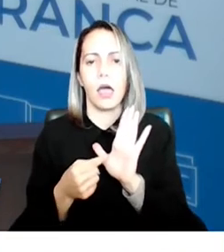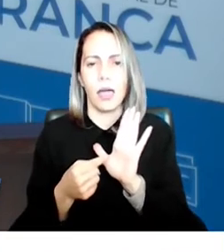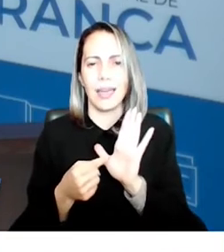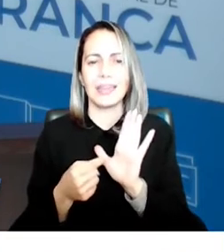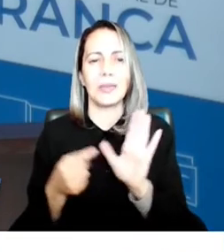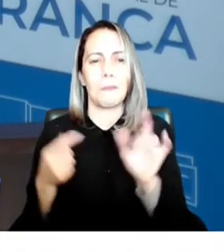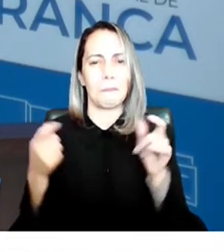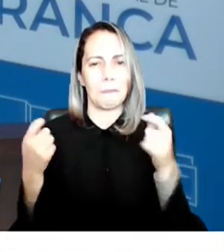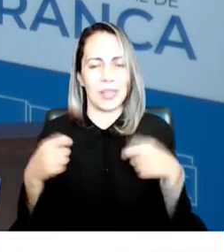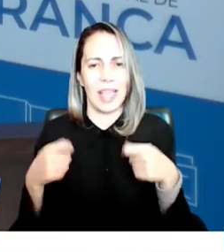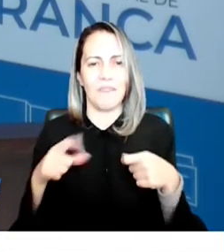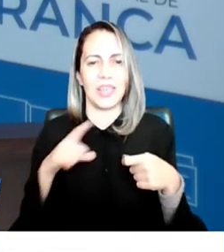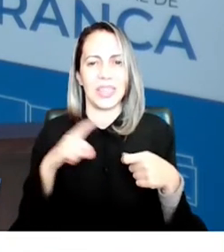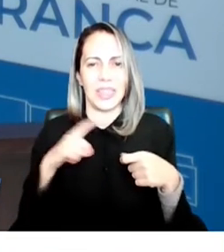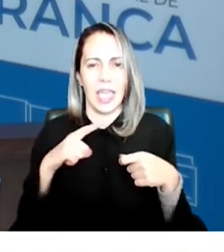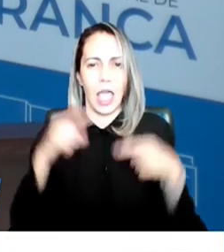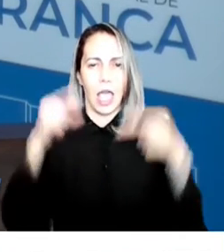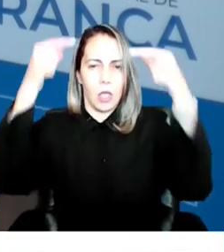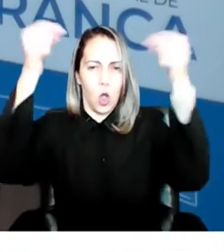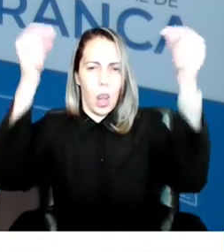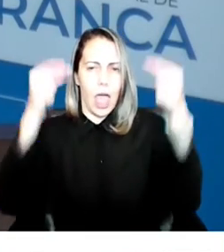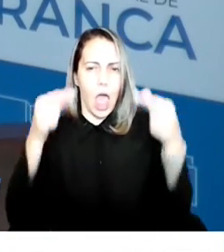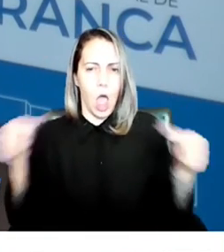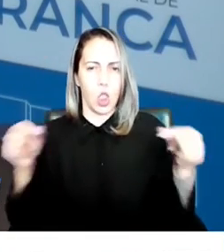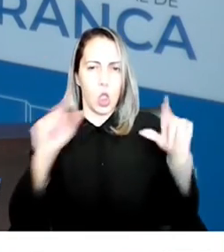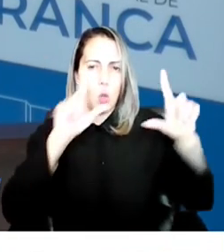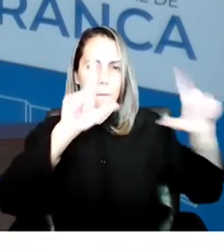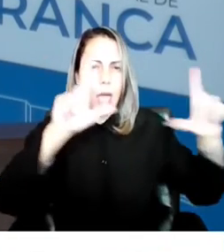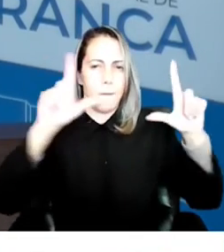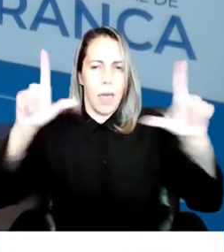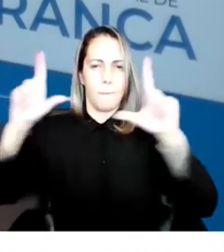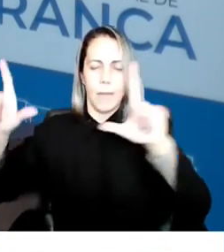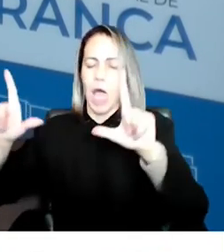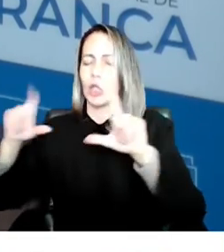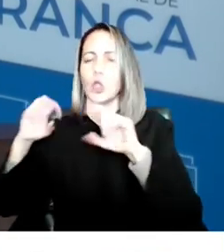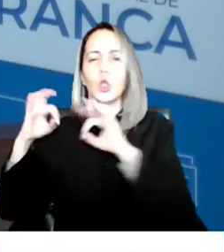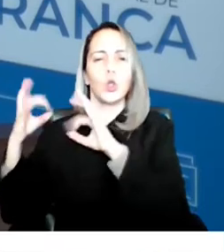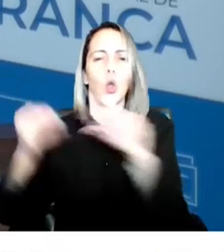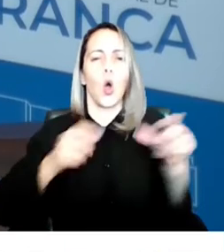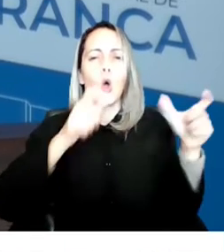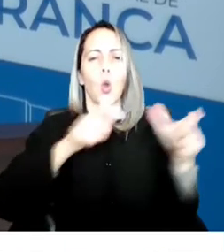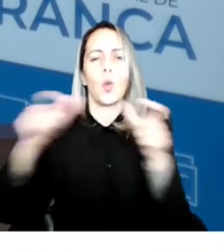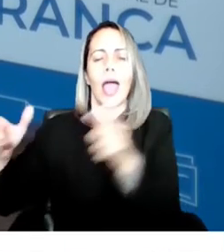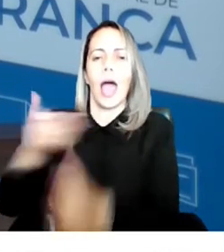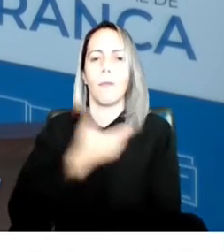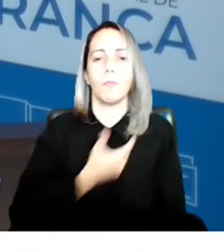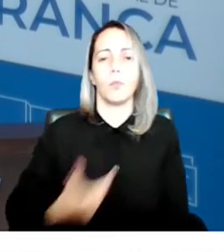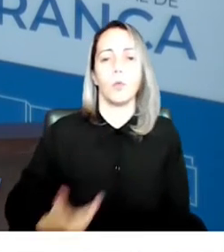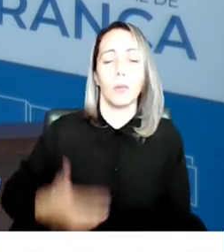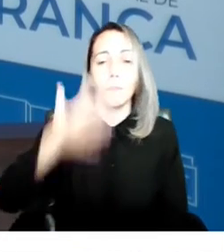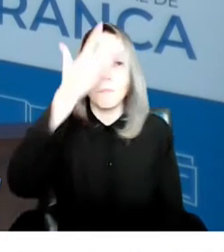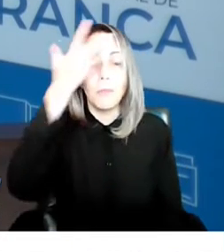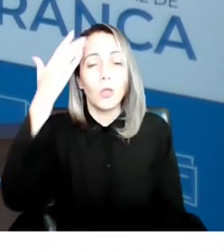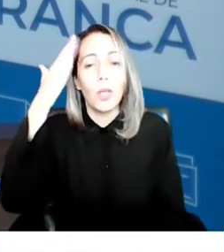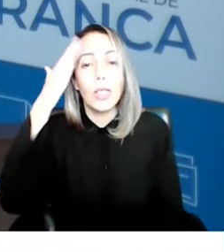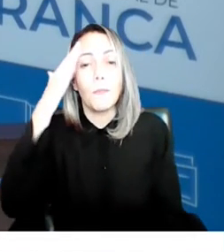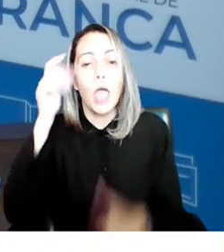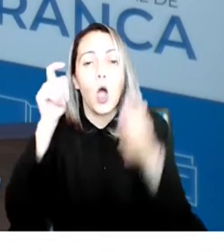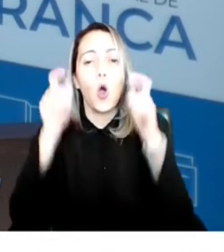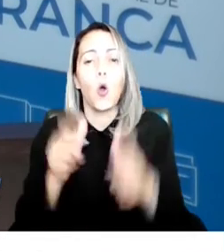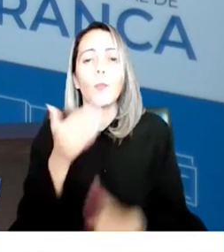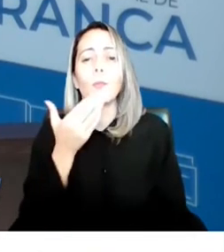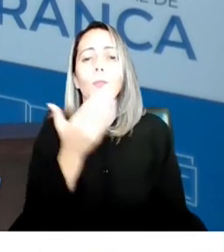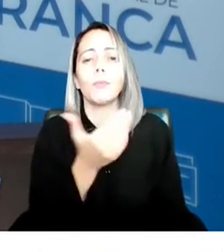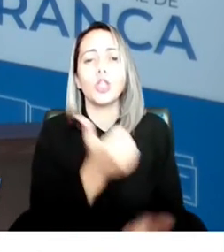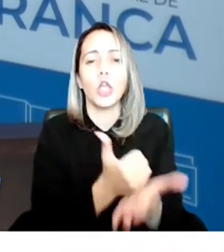esses cartazes em todos os espaços públicos para que todas as pessoas soubessem onde denunciar e procurar ajuda. E essa